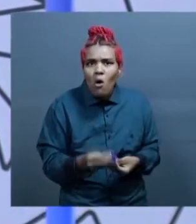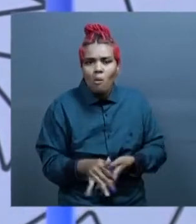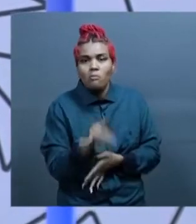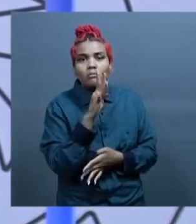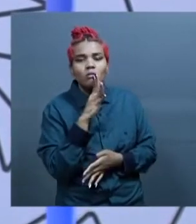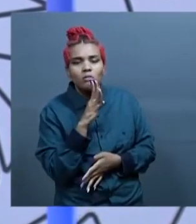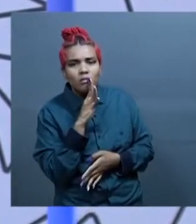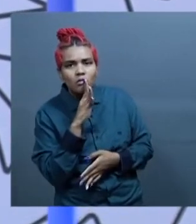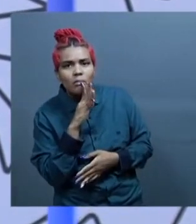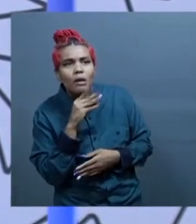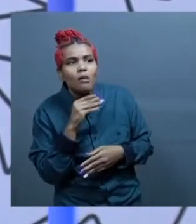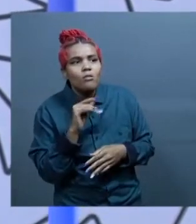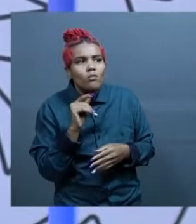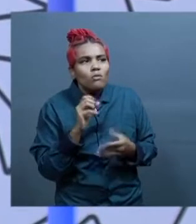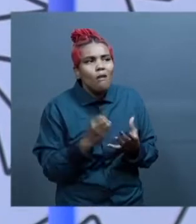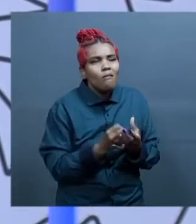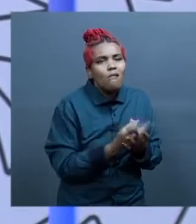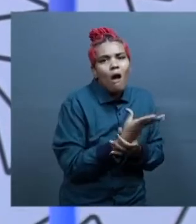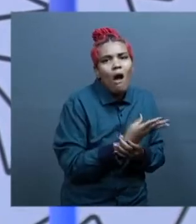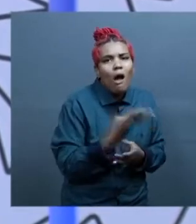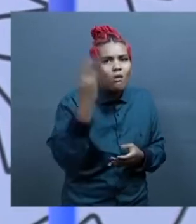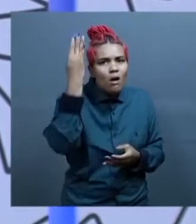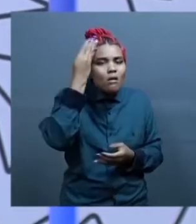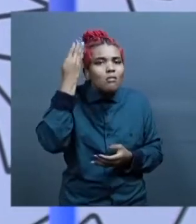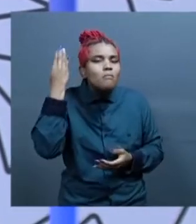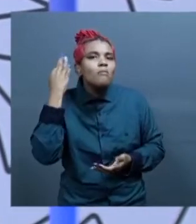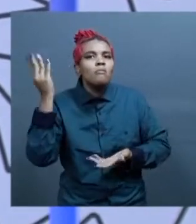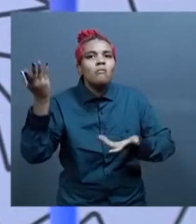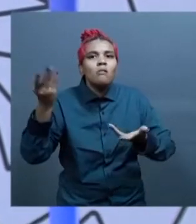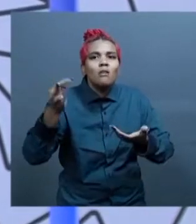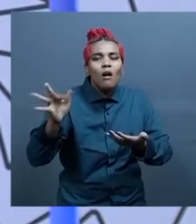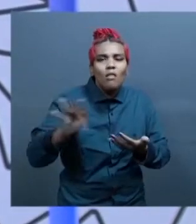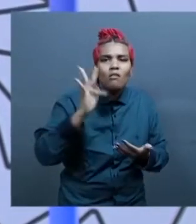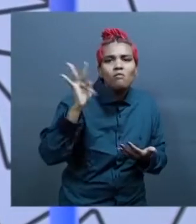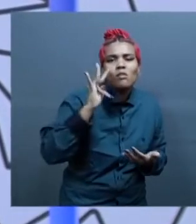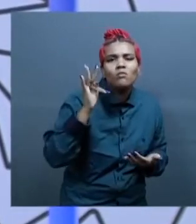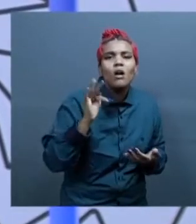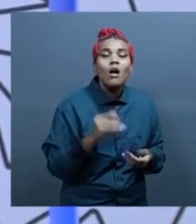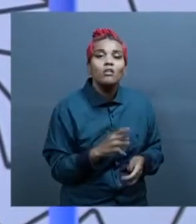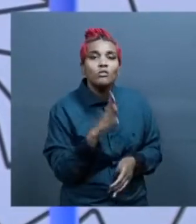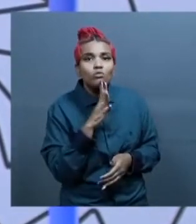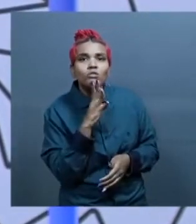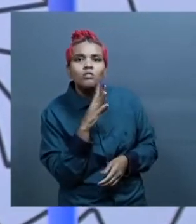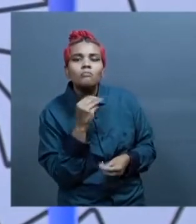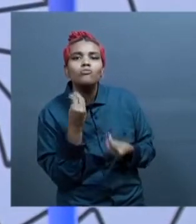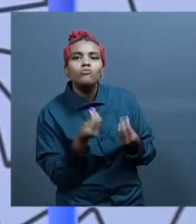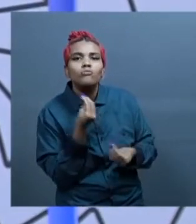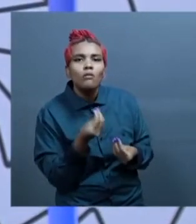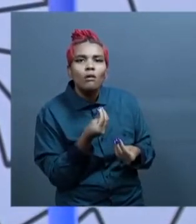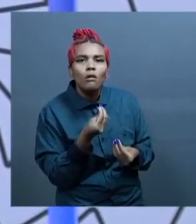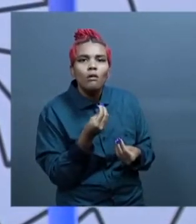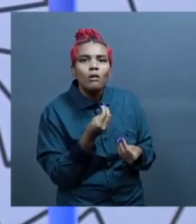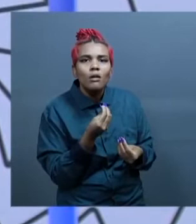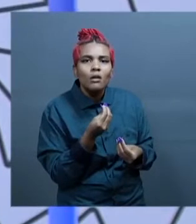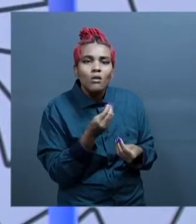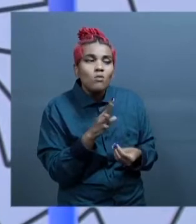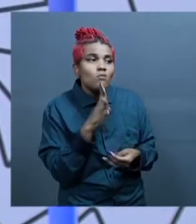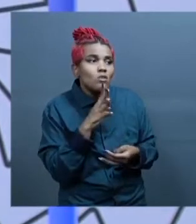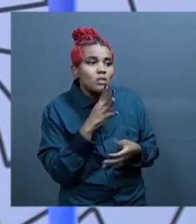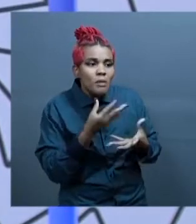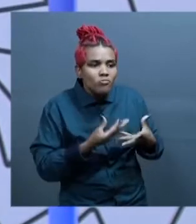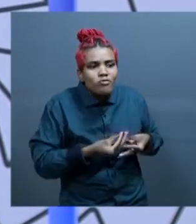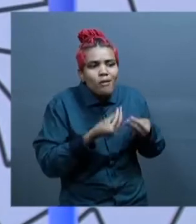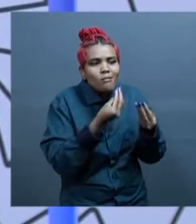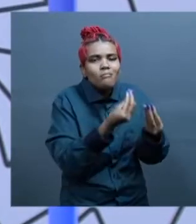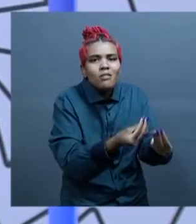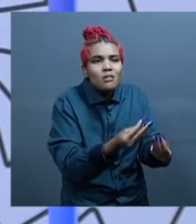academia ou qualquer outros títulos com deficiência esse conhecimento aí abert domínio público nós vamos fazer é uma menor ponte